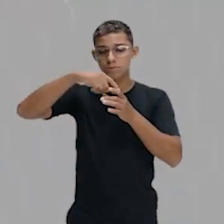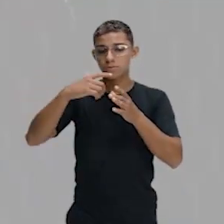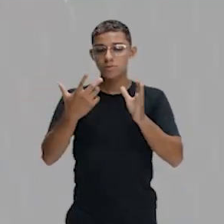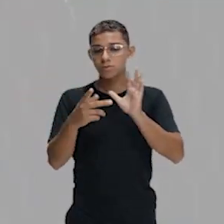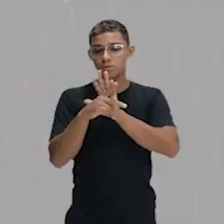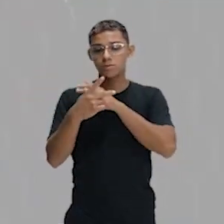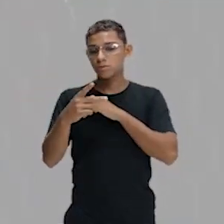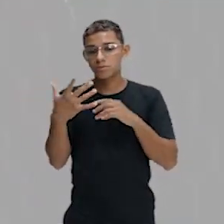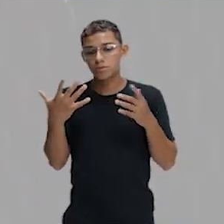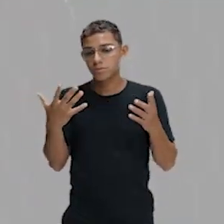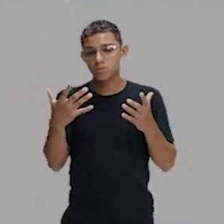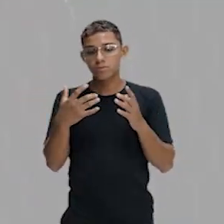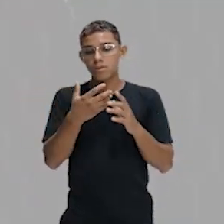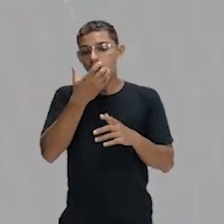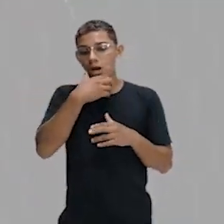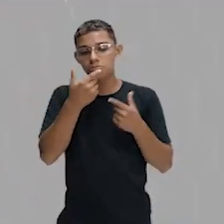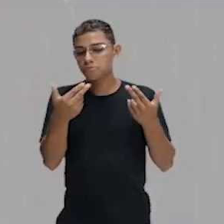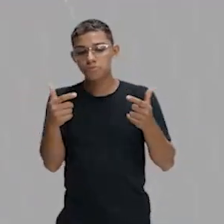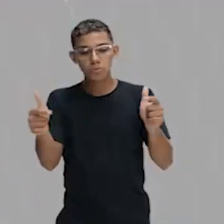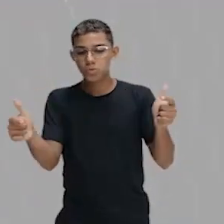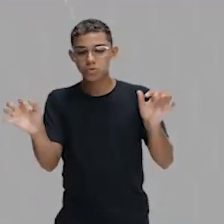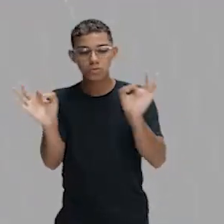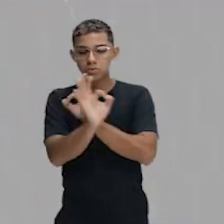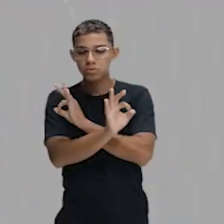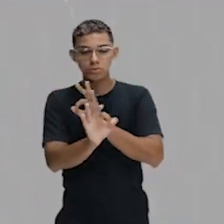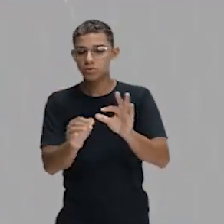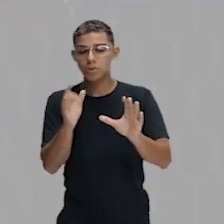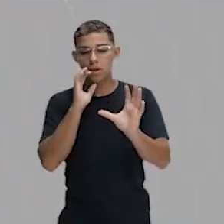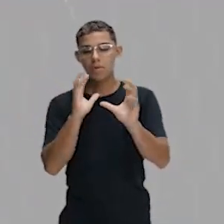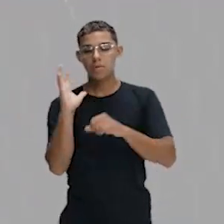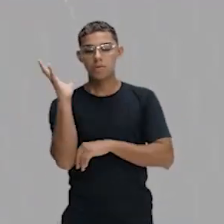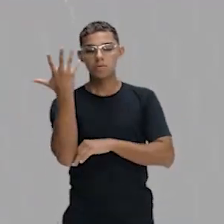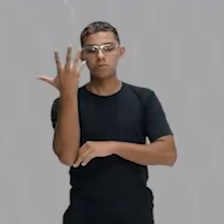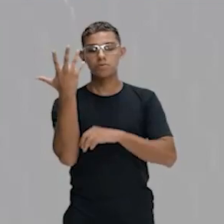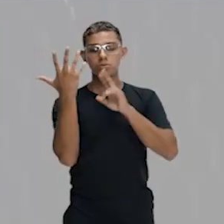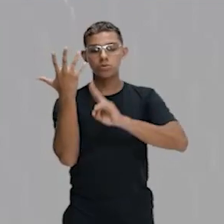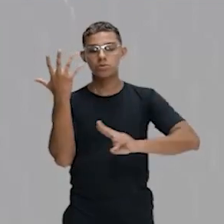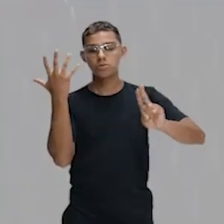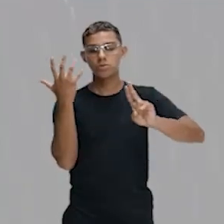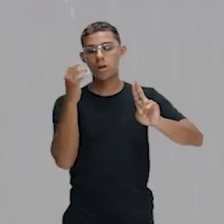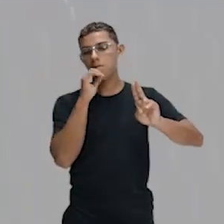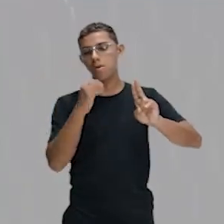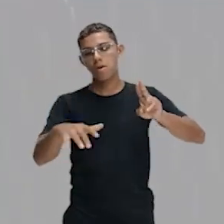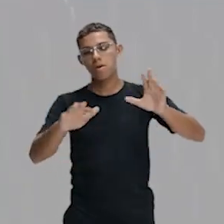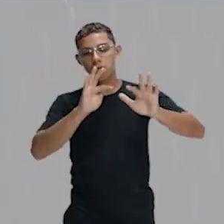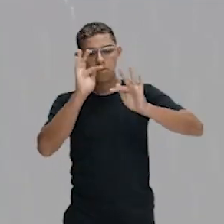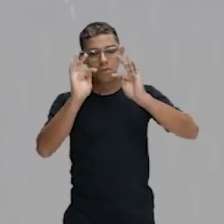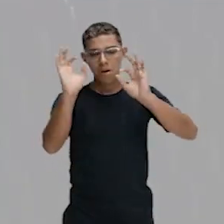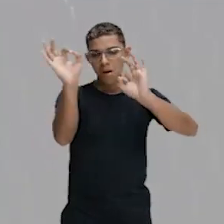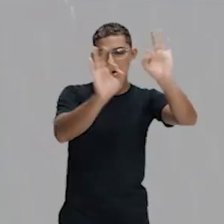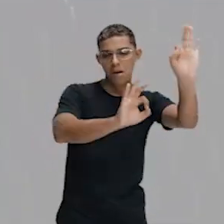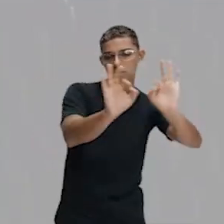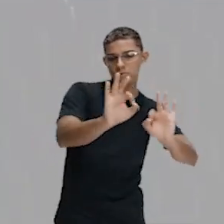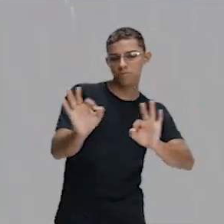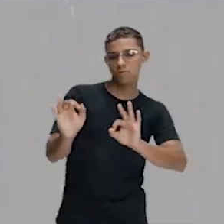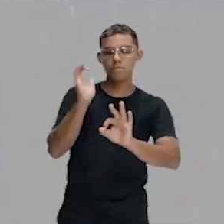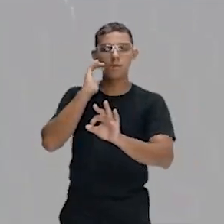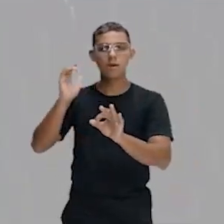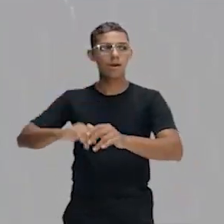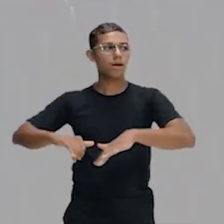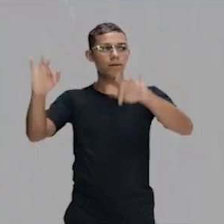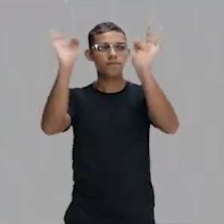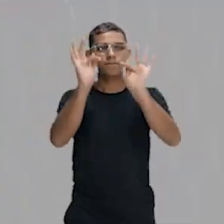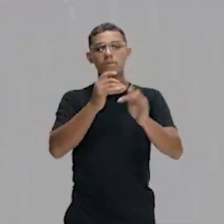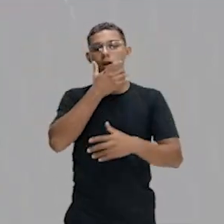São parentes distantes dos pinheiros, aquele tipo de árvore que é muito utilizado para enfeitar ali na época do